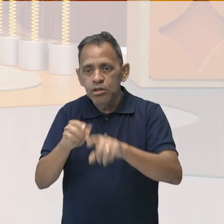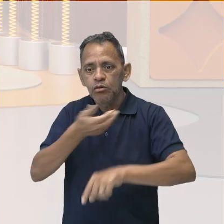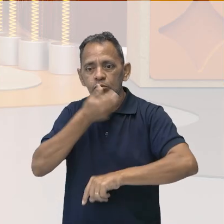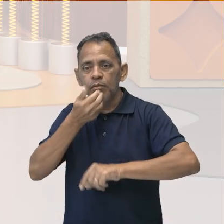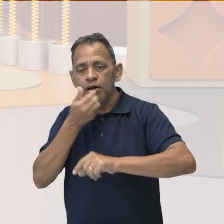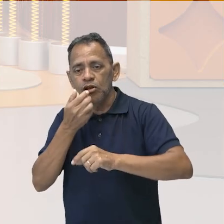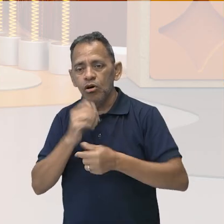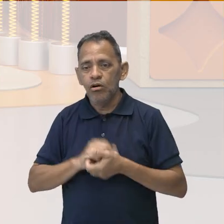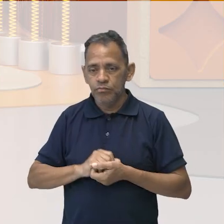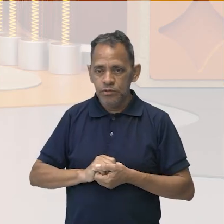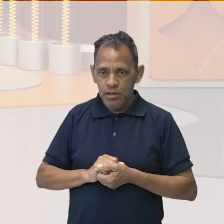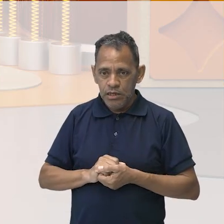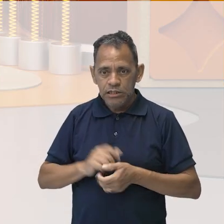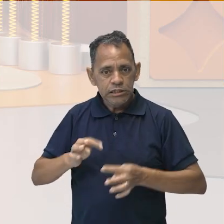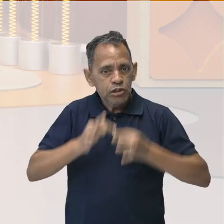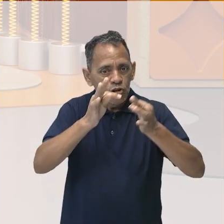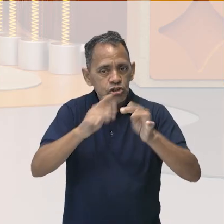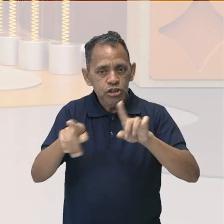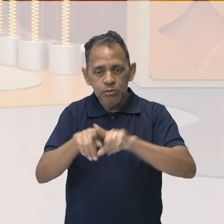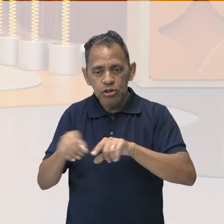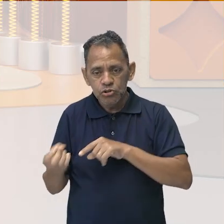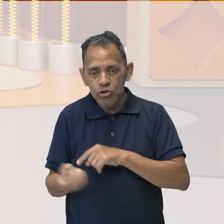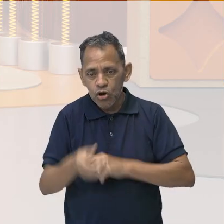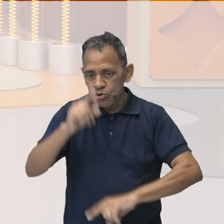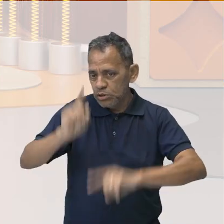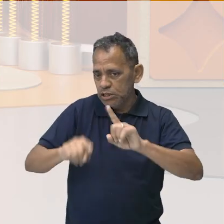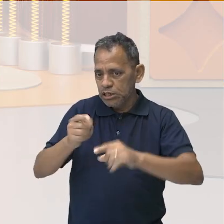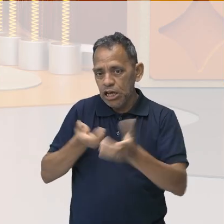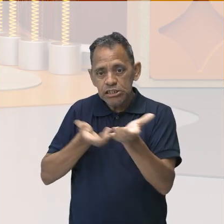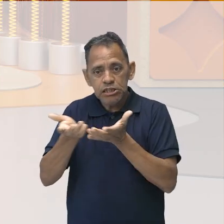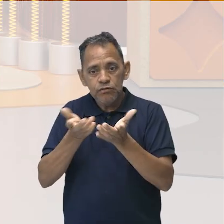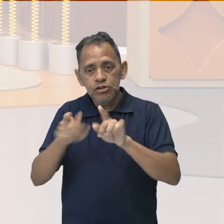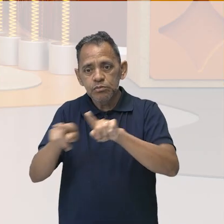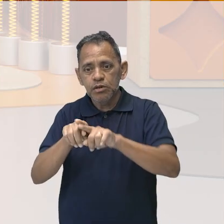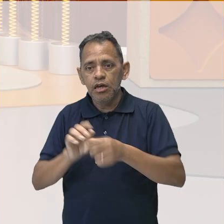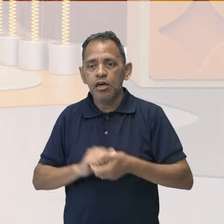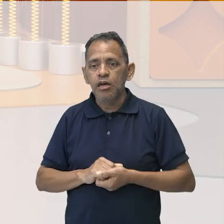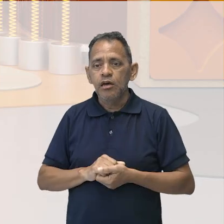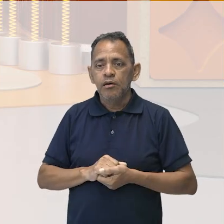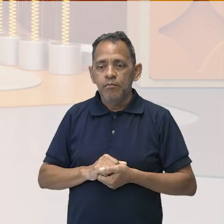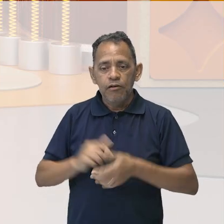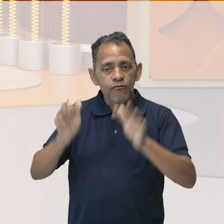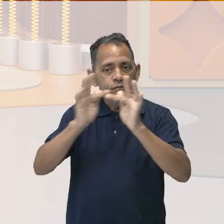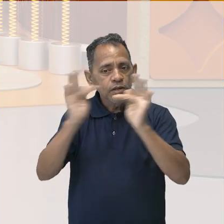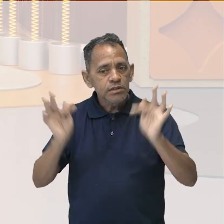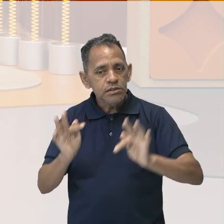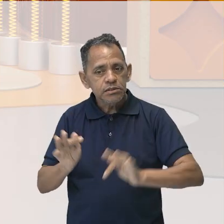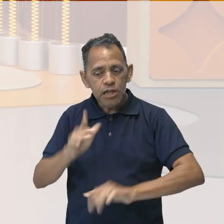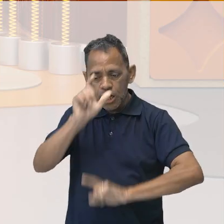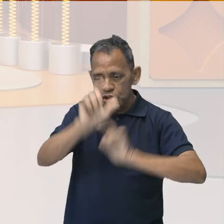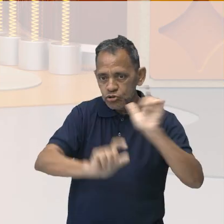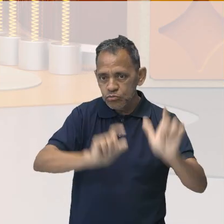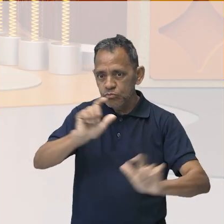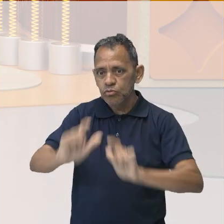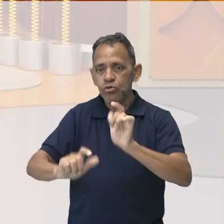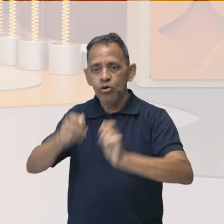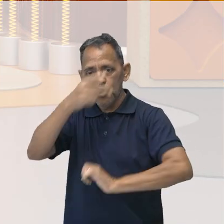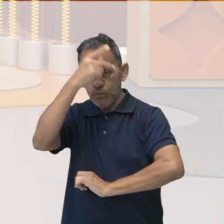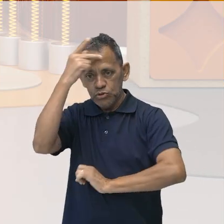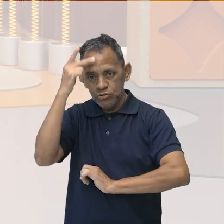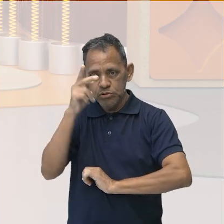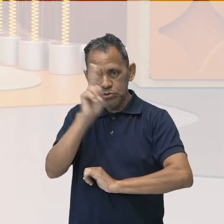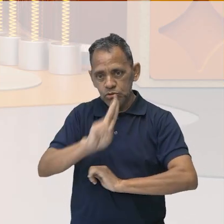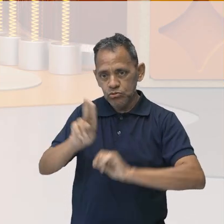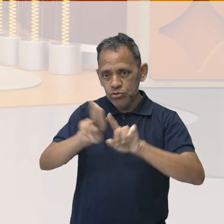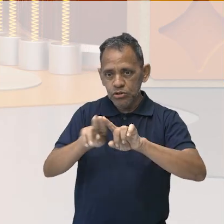quê? Novos produtos, novos serviços para satisfazer, né? Ou até criar aí